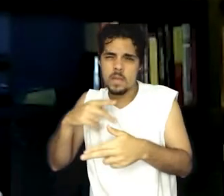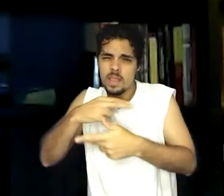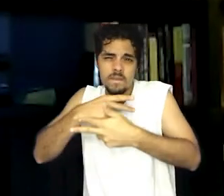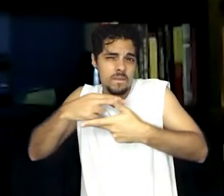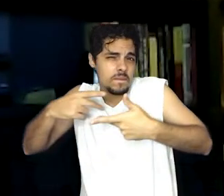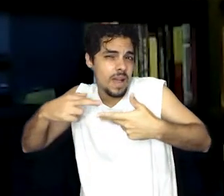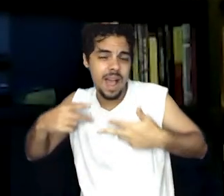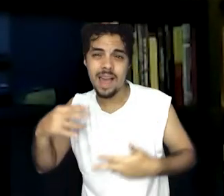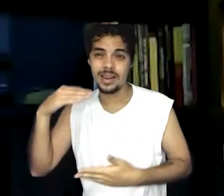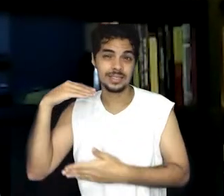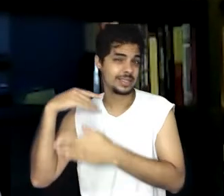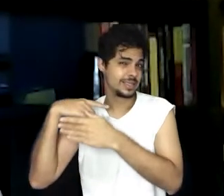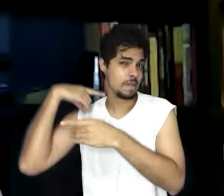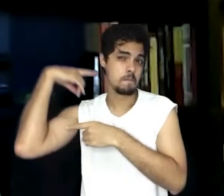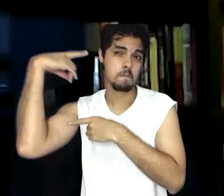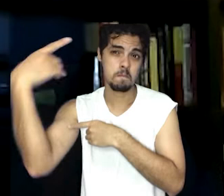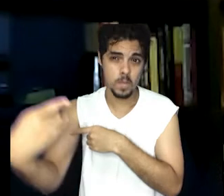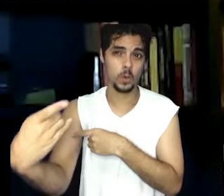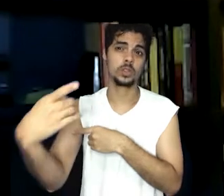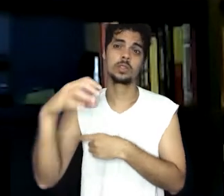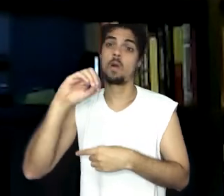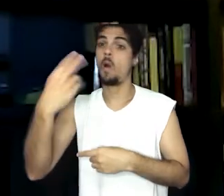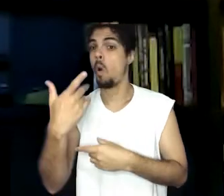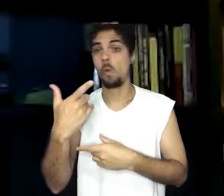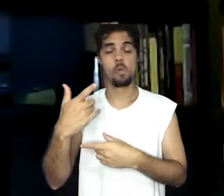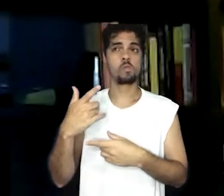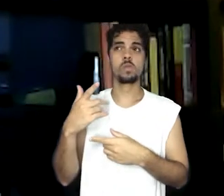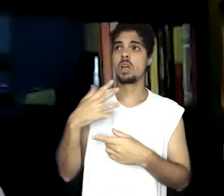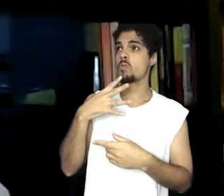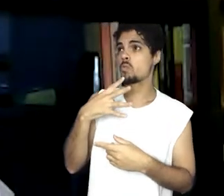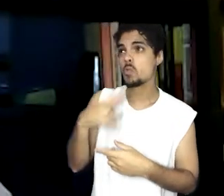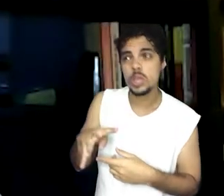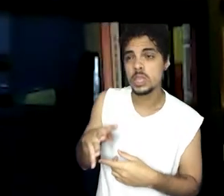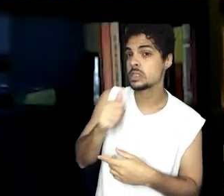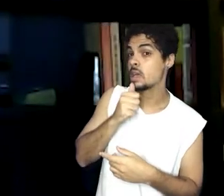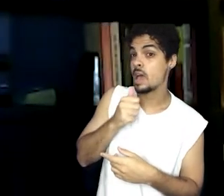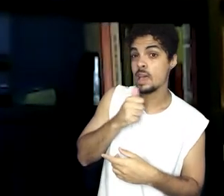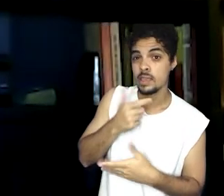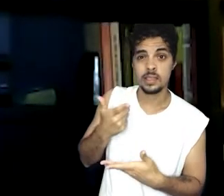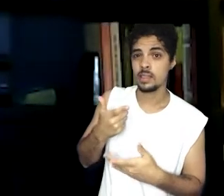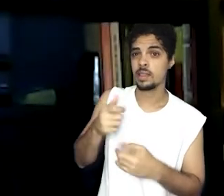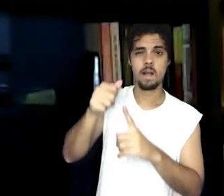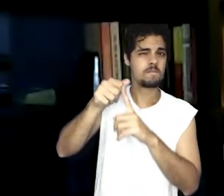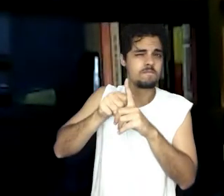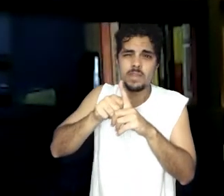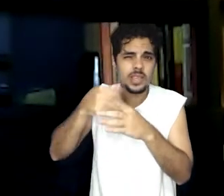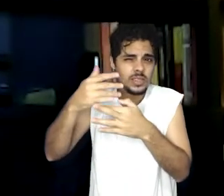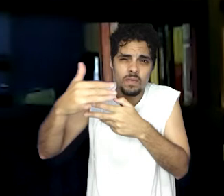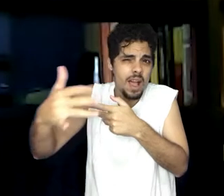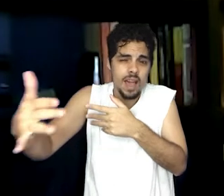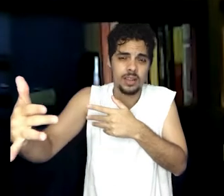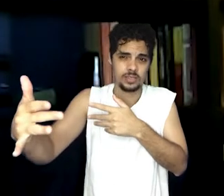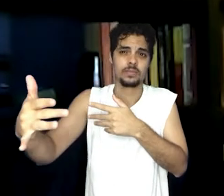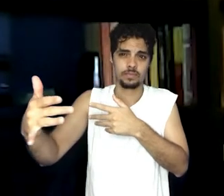depois mais importante na época do grito do Ipiranga boa parte da América portuguesa ainda não